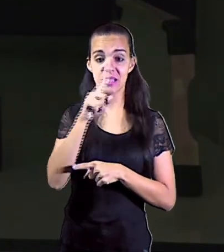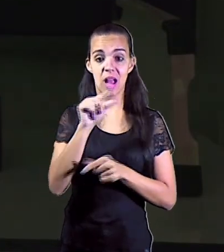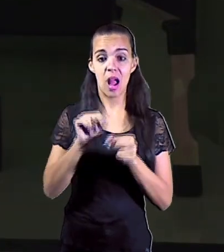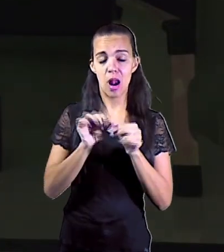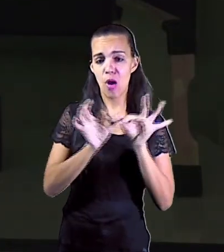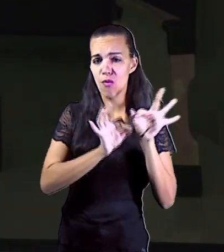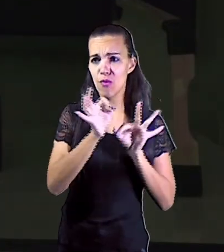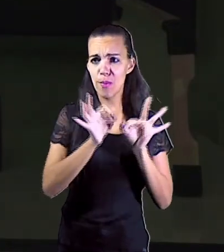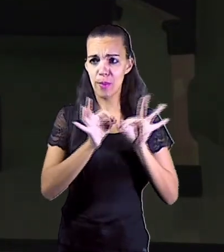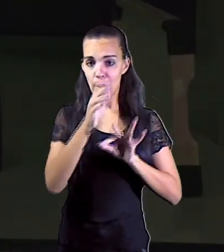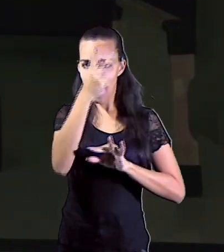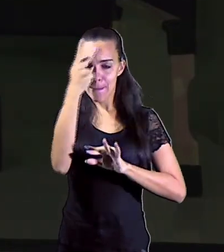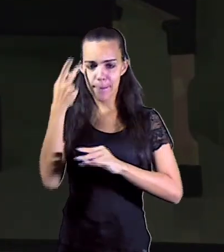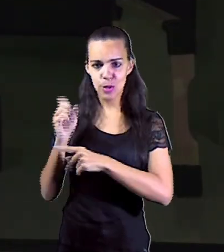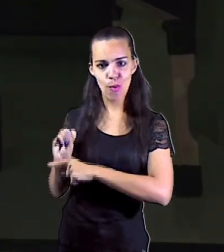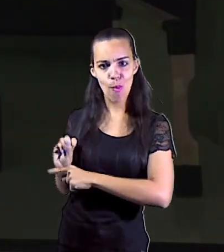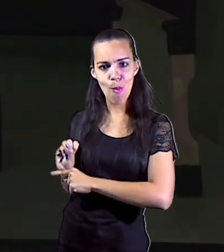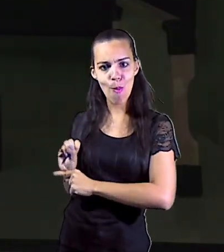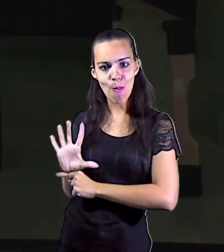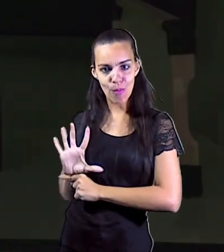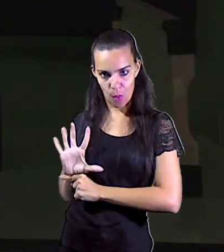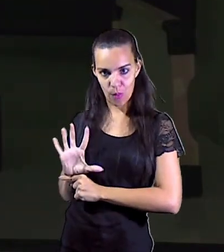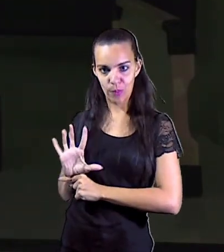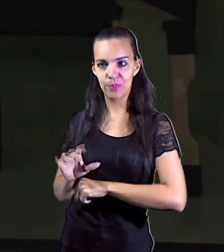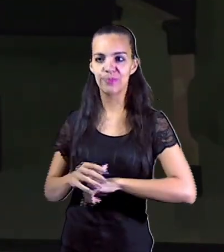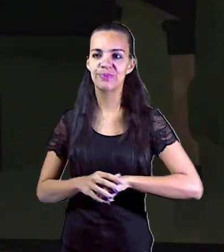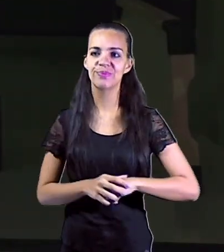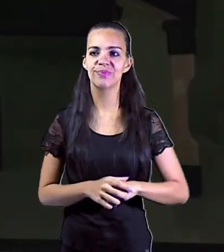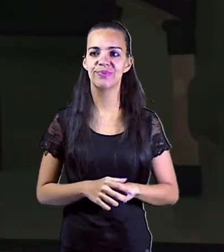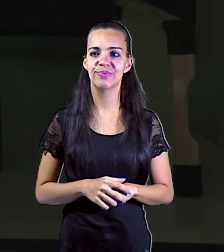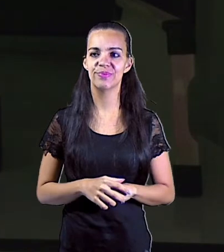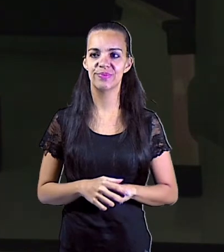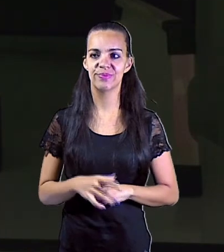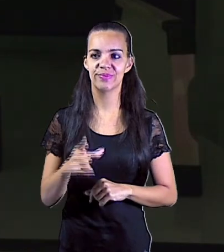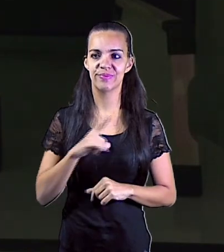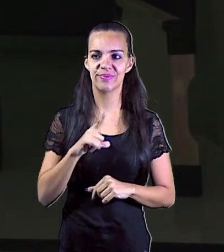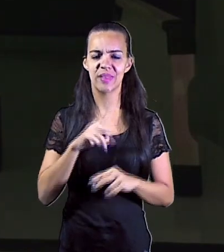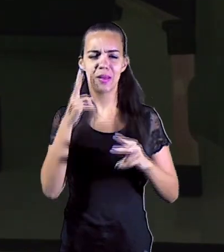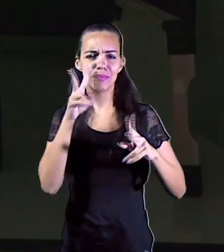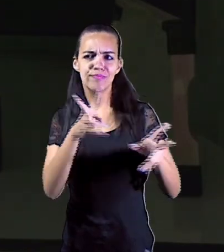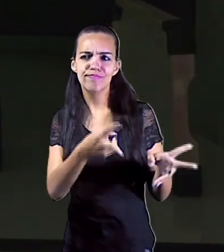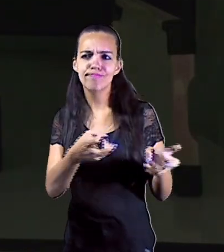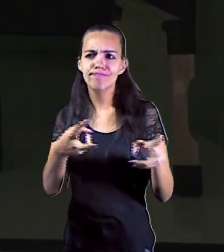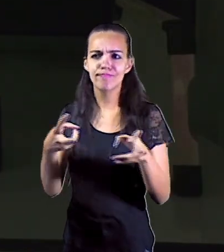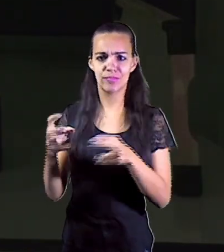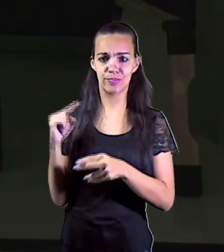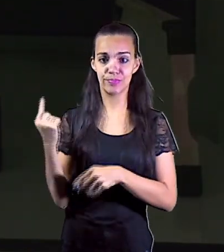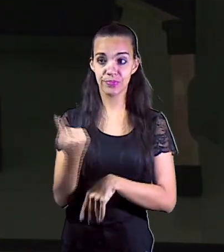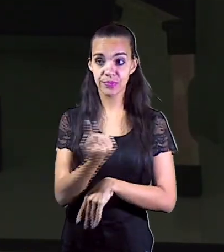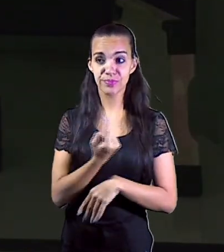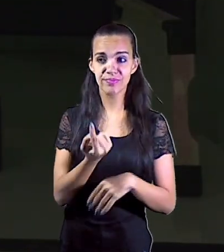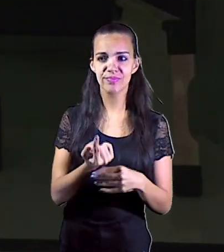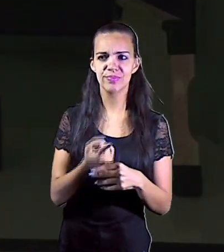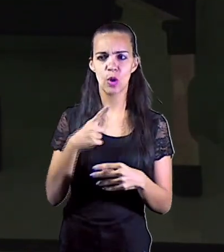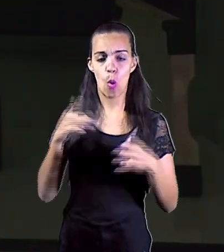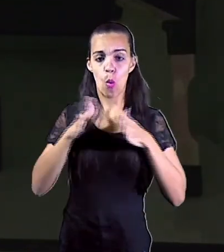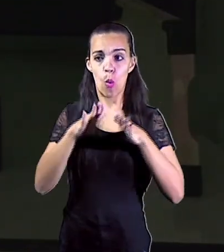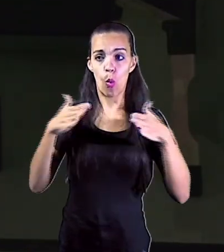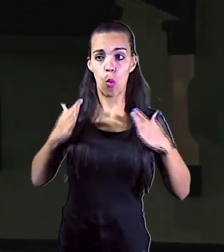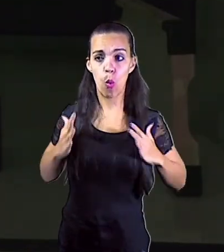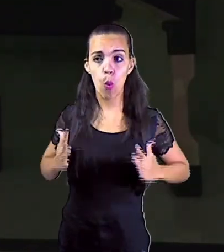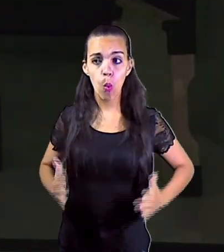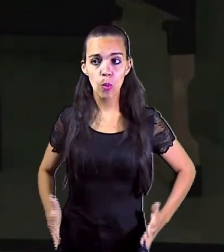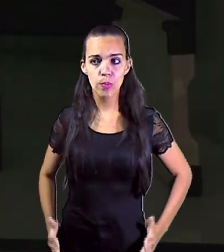algum objeto, em algo. Ali ao redor você percebe que o meu corpo não